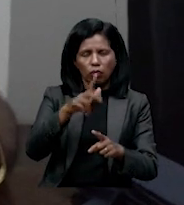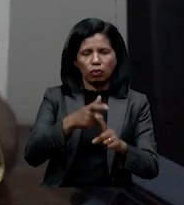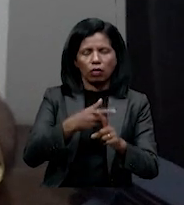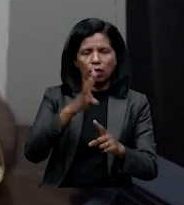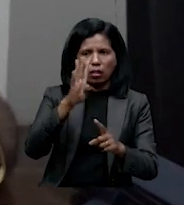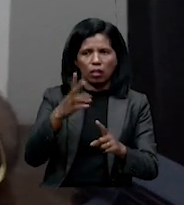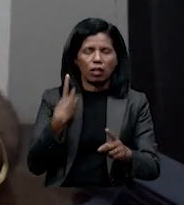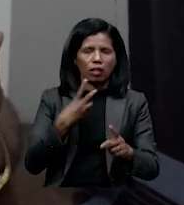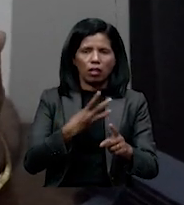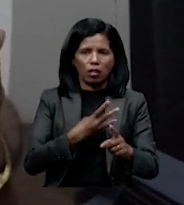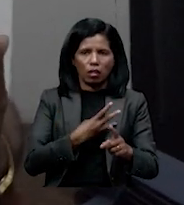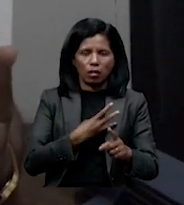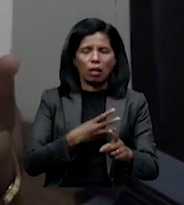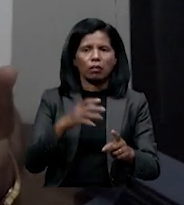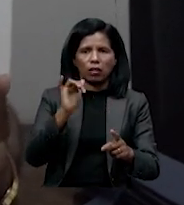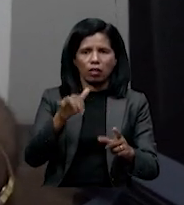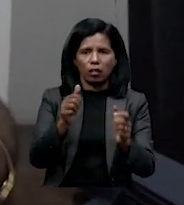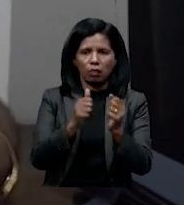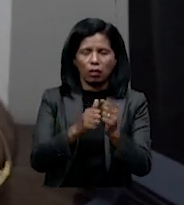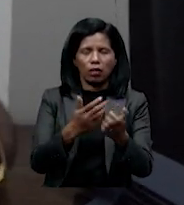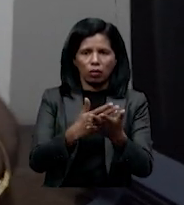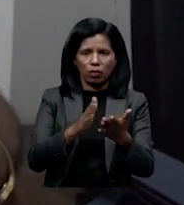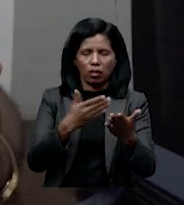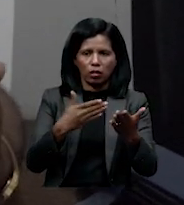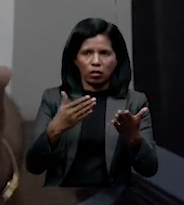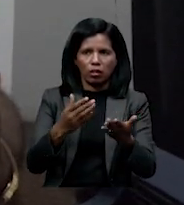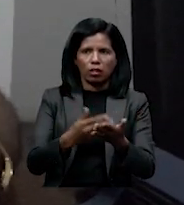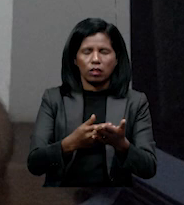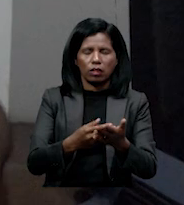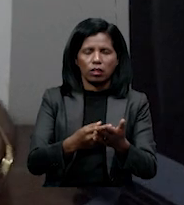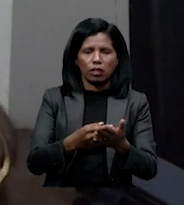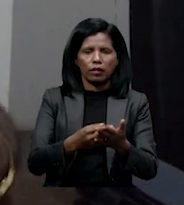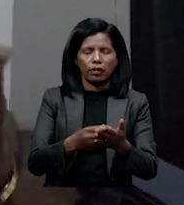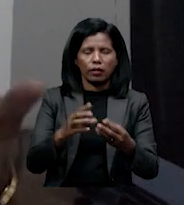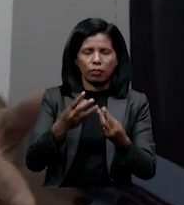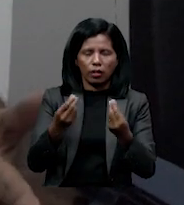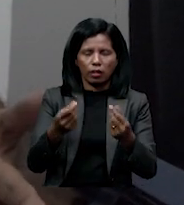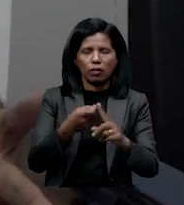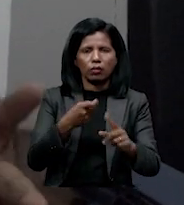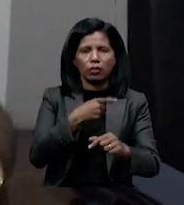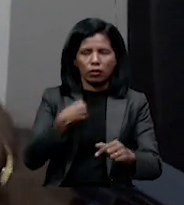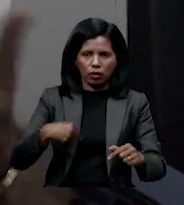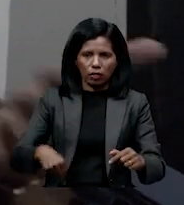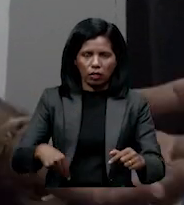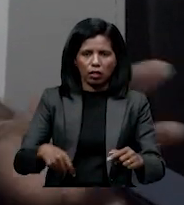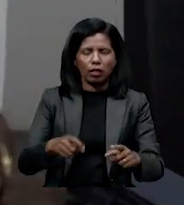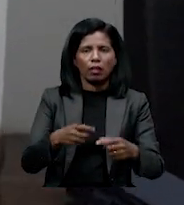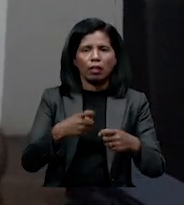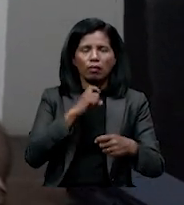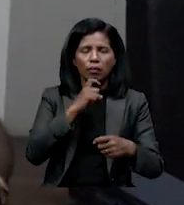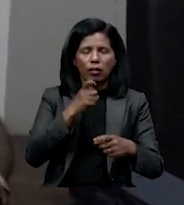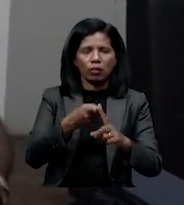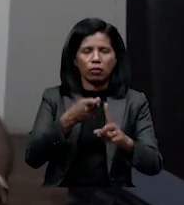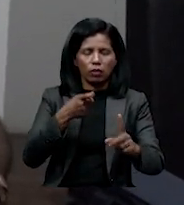foi a meta que se pagava. Não tinha melhor sambalo, semente mais de China, bicibala mais de Singapura, que fia mais de